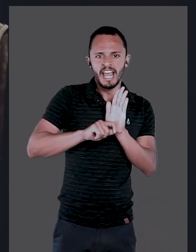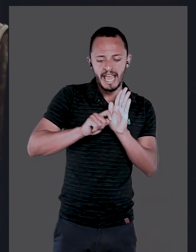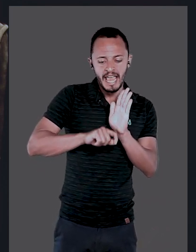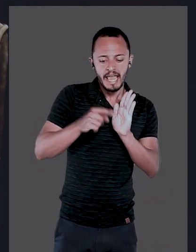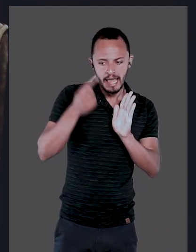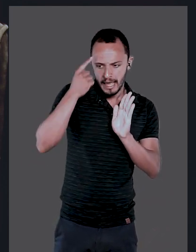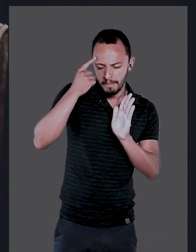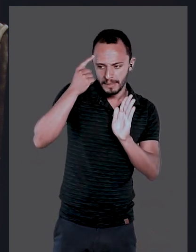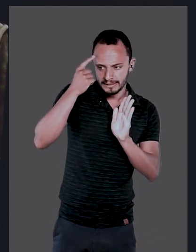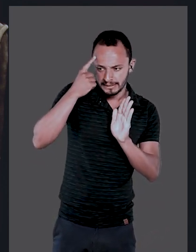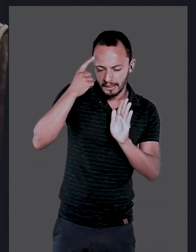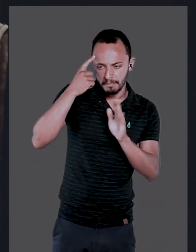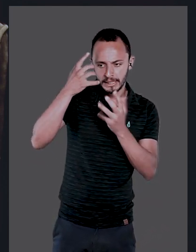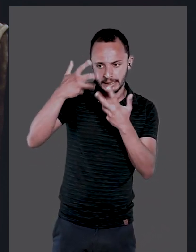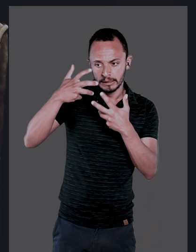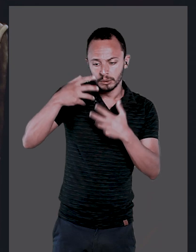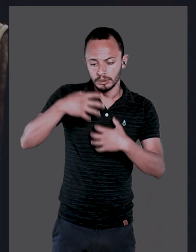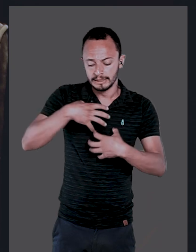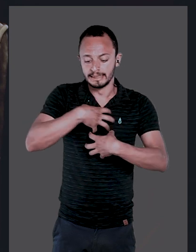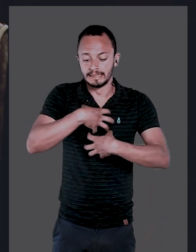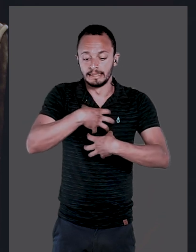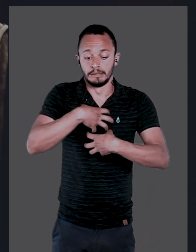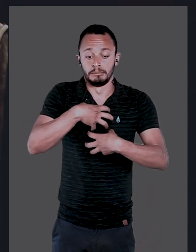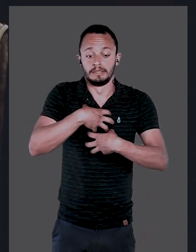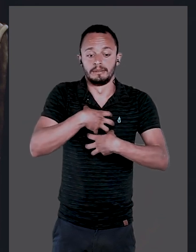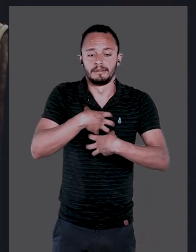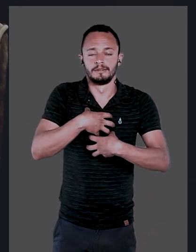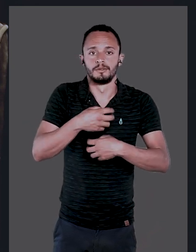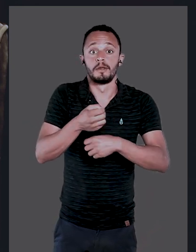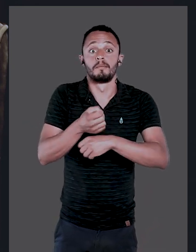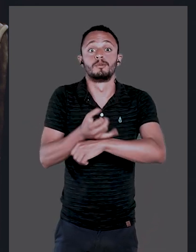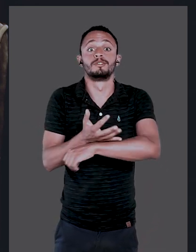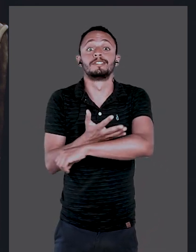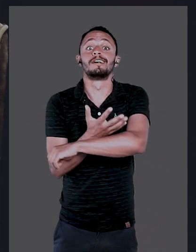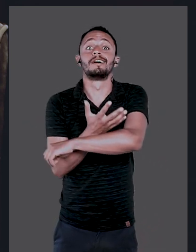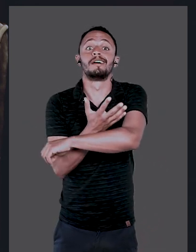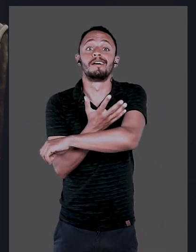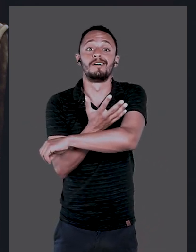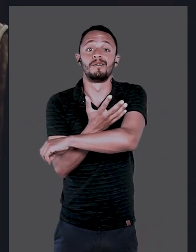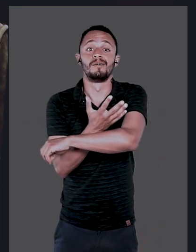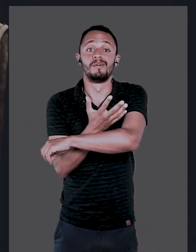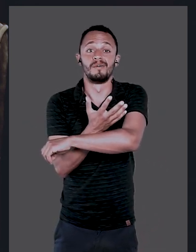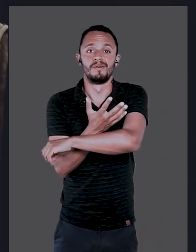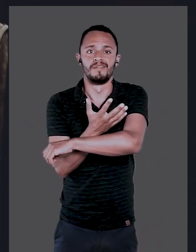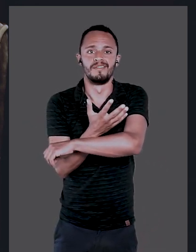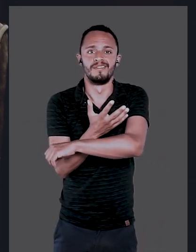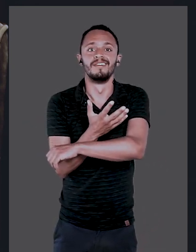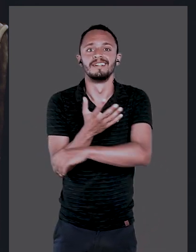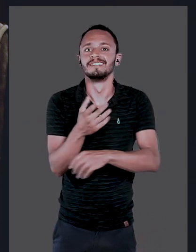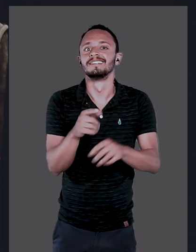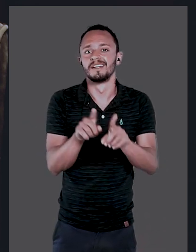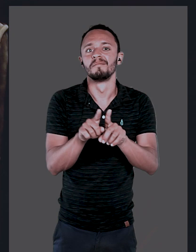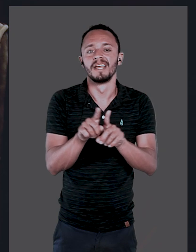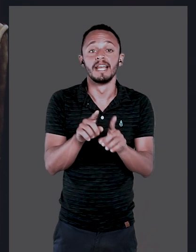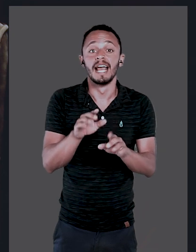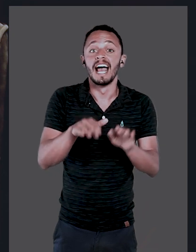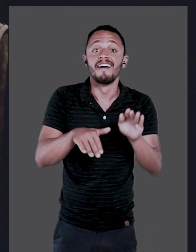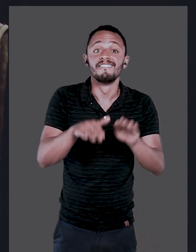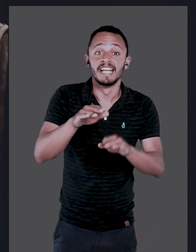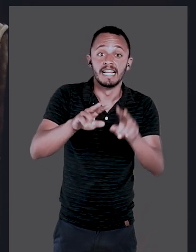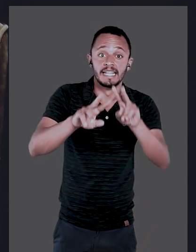Eu prefiro escrever pela intensificação do pensamento, dos sentimentos, de uma certa emoção e às